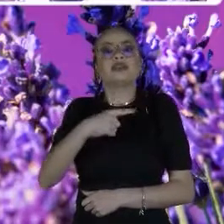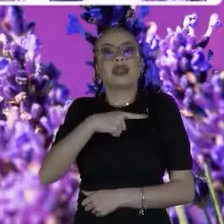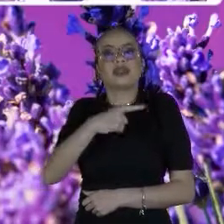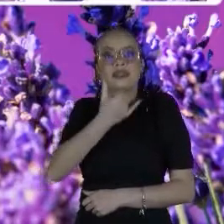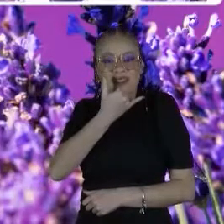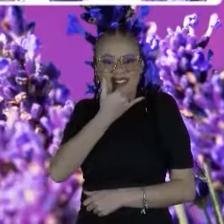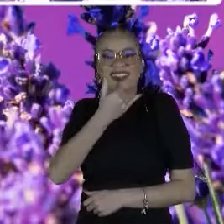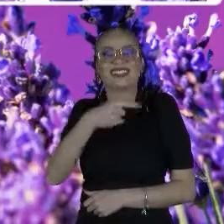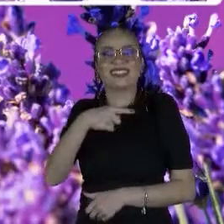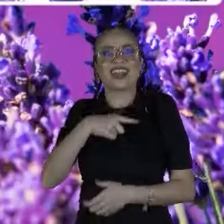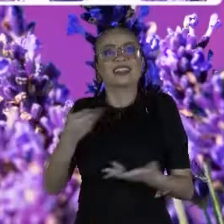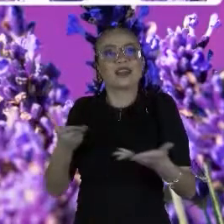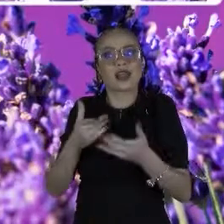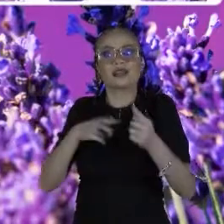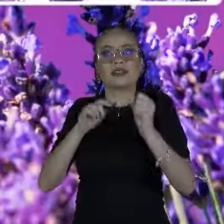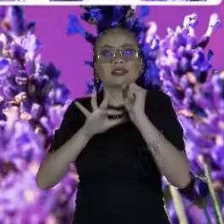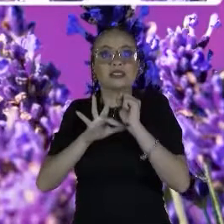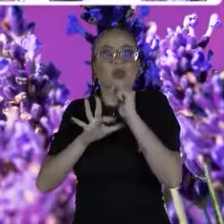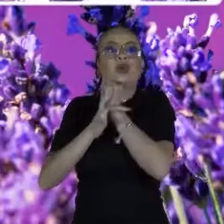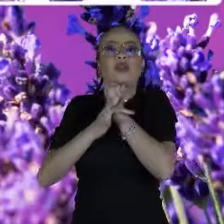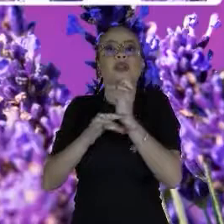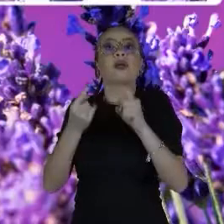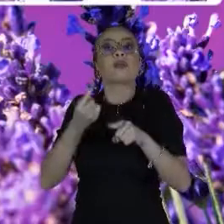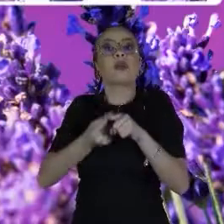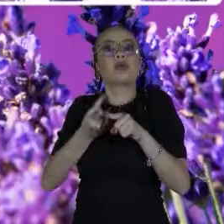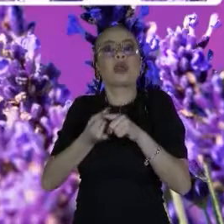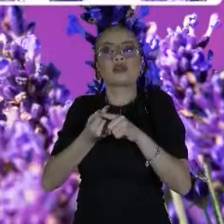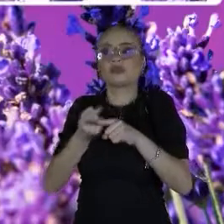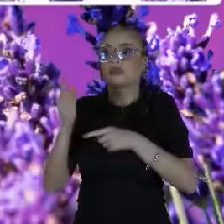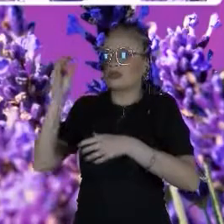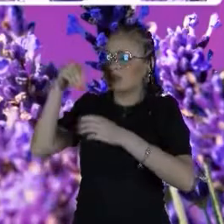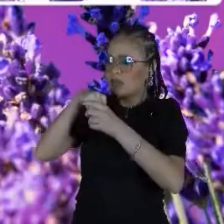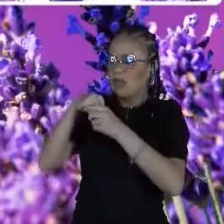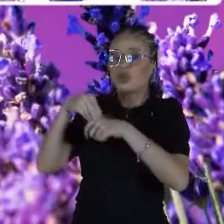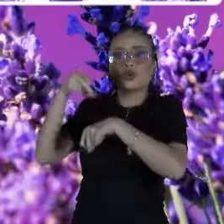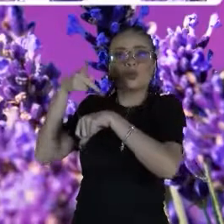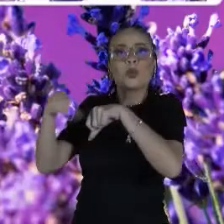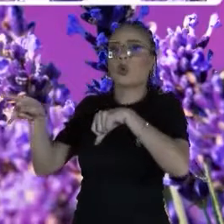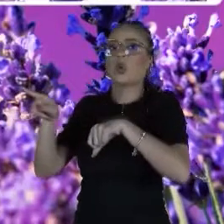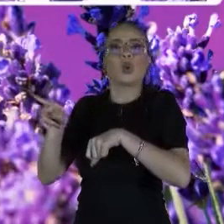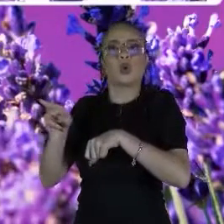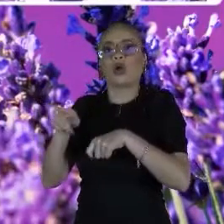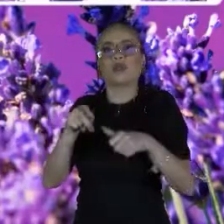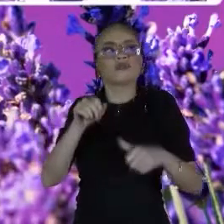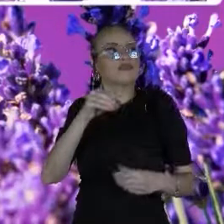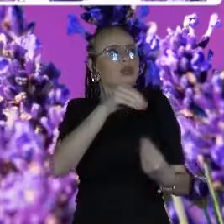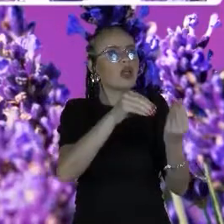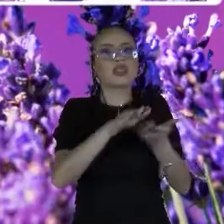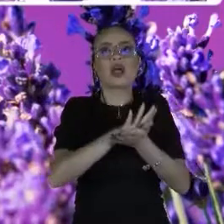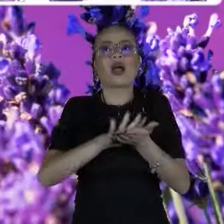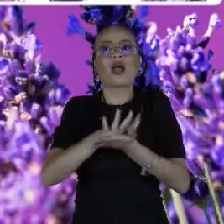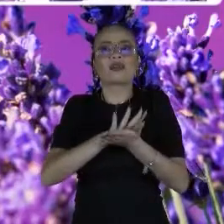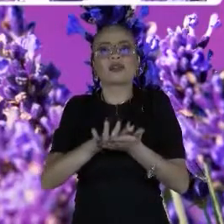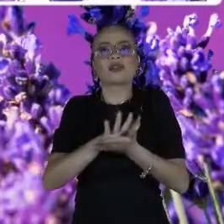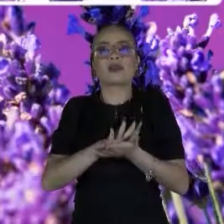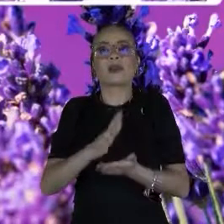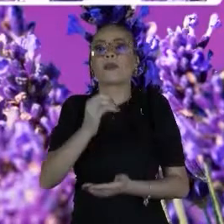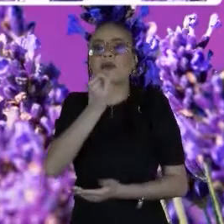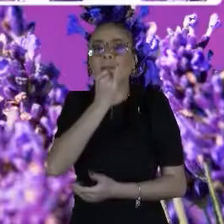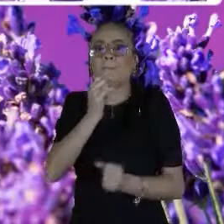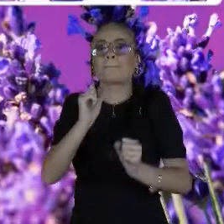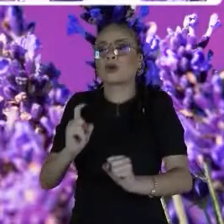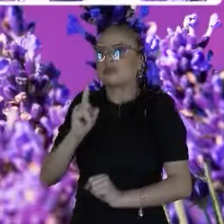então você tem sempre a segurança por ser um produto natural né então você tem Menos efeitos